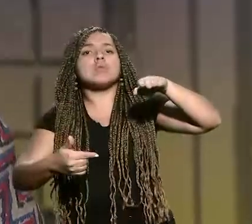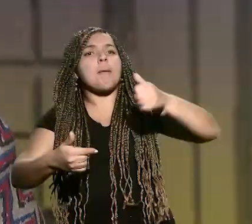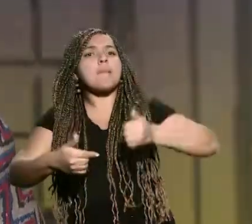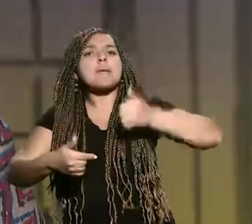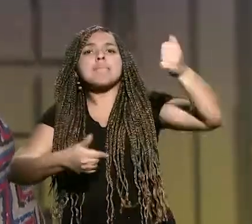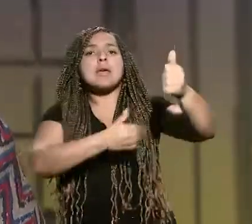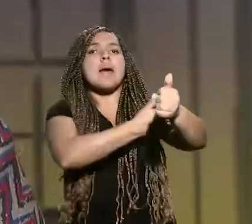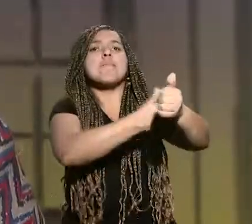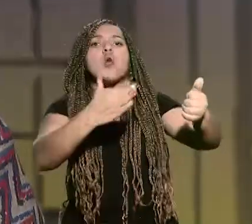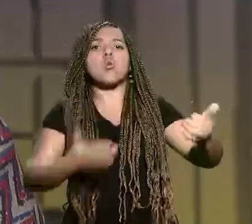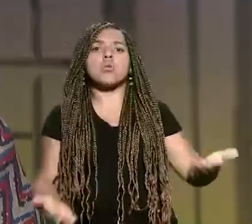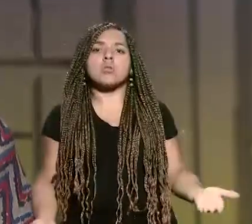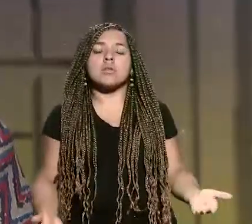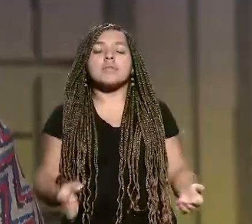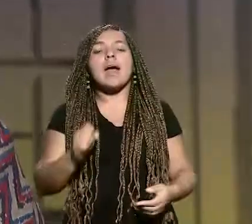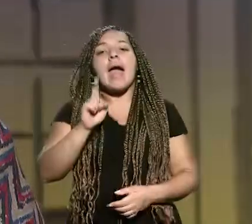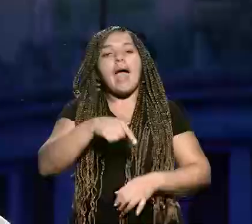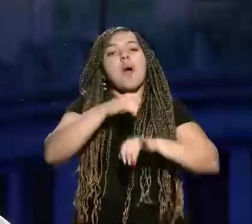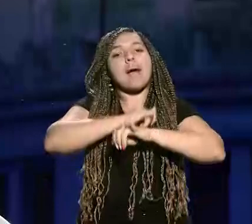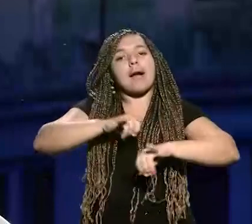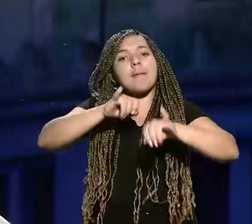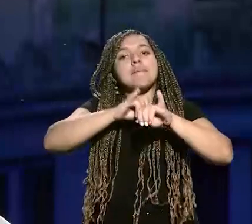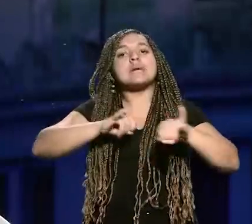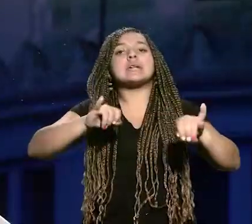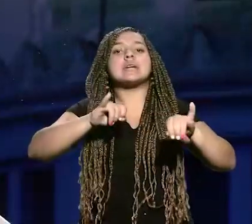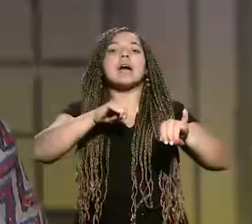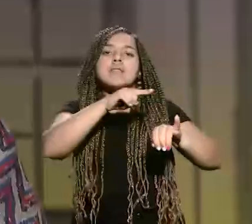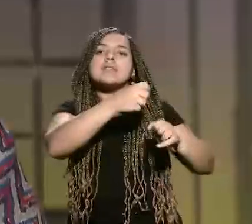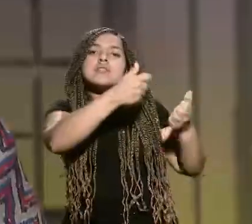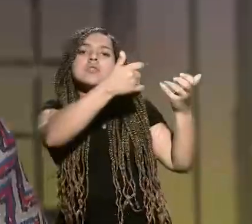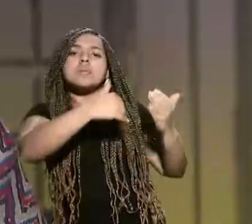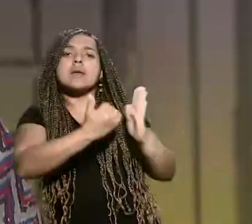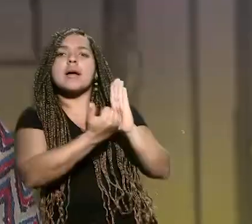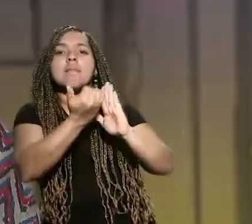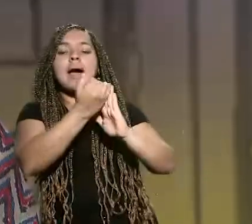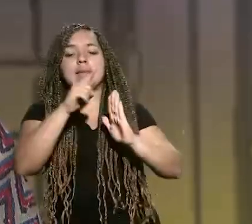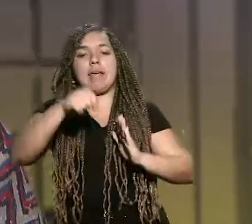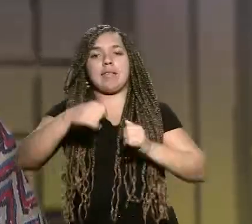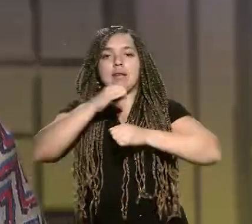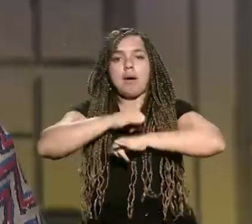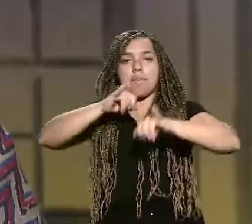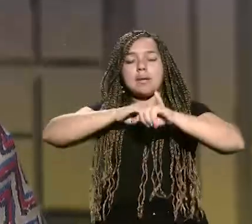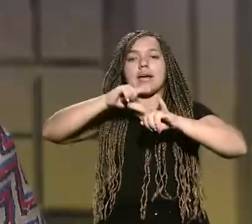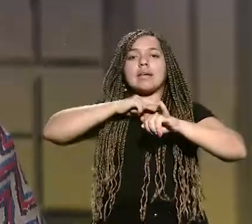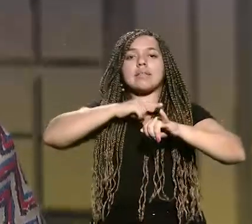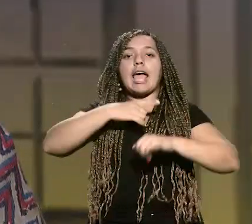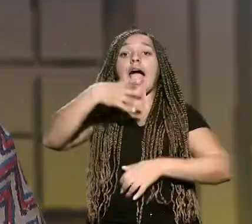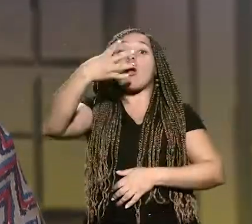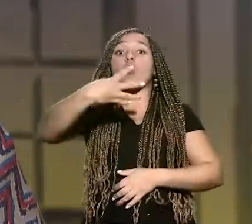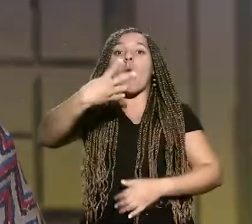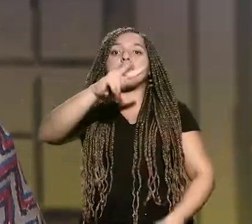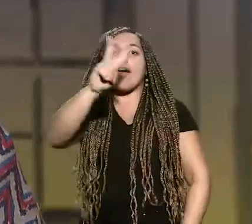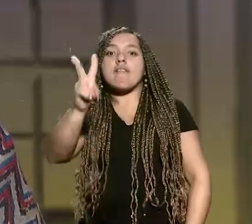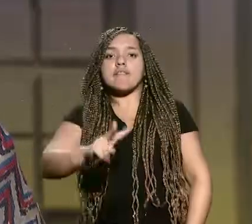gente faz na campanha 21 dias de ativismo contra o racismo, em que no